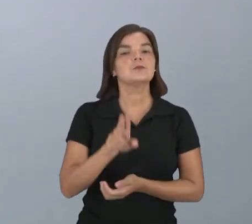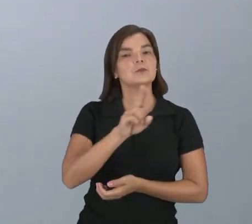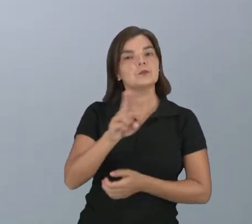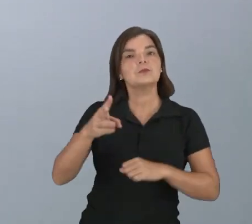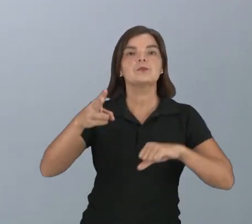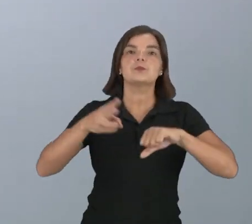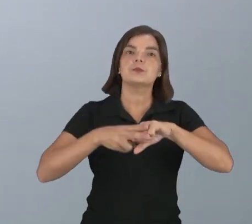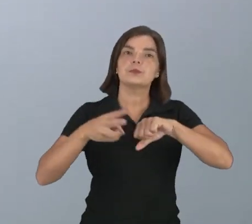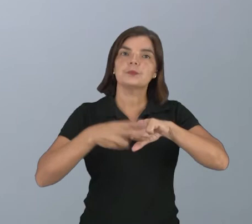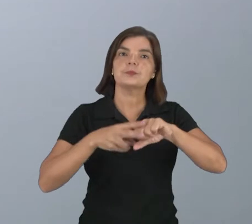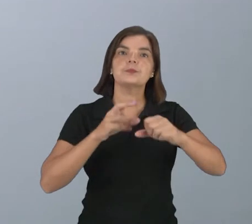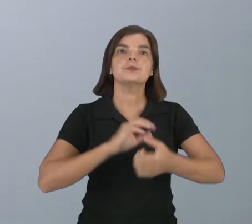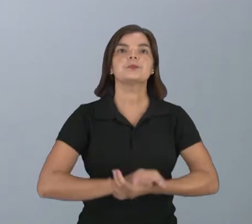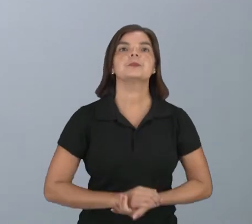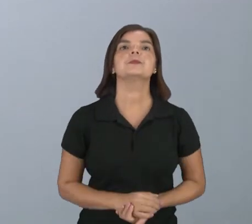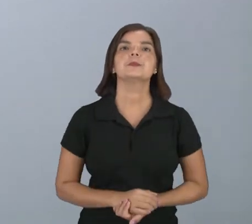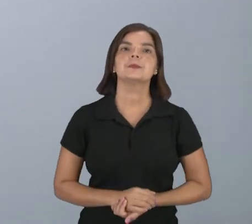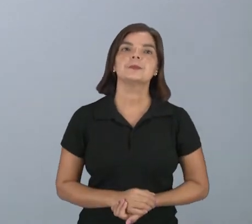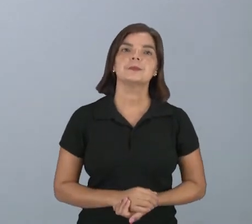verbo, tá certo?